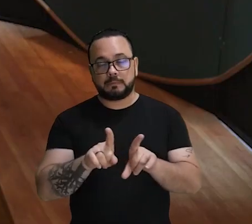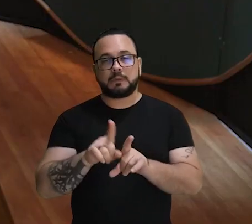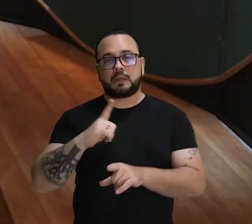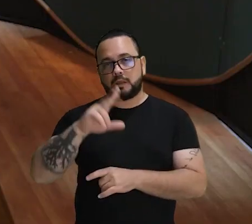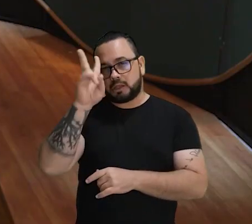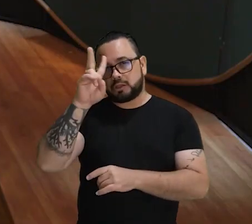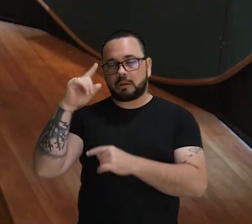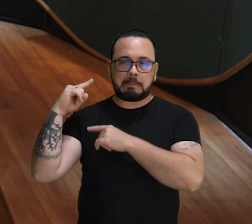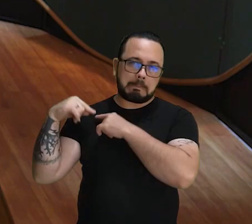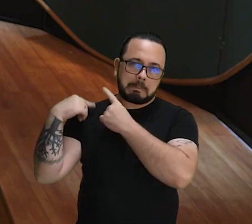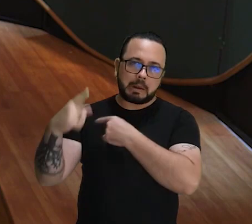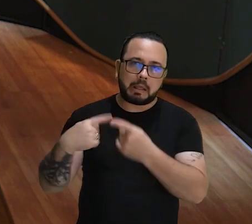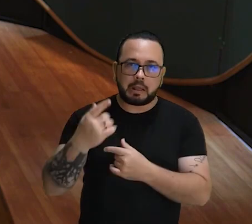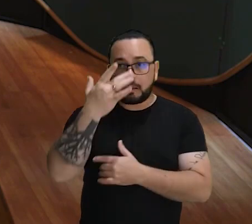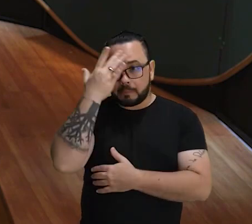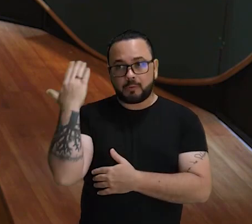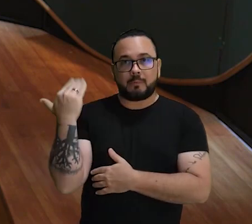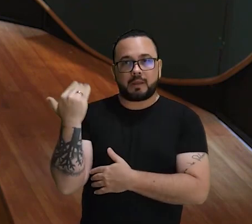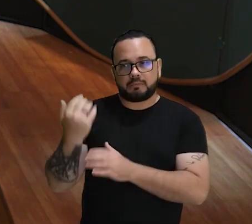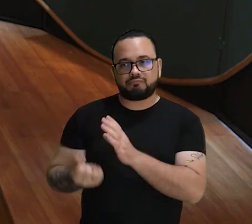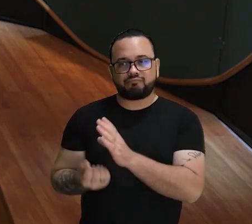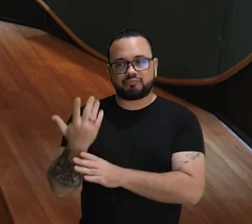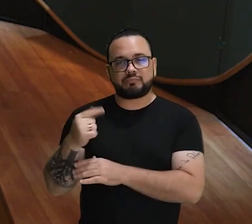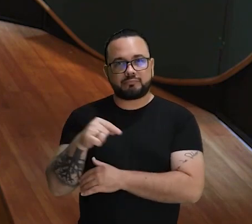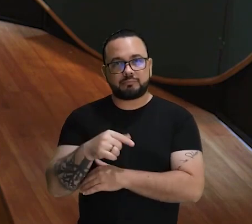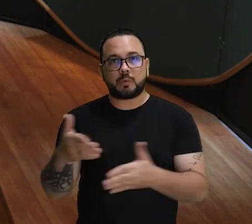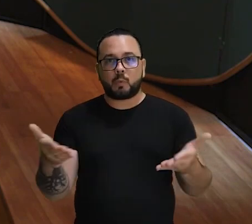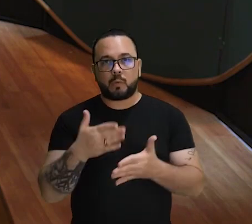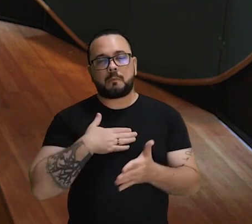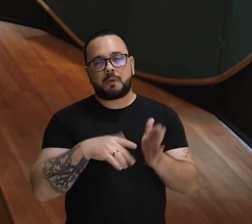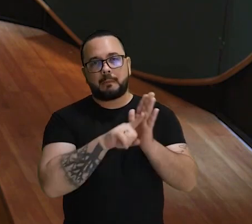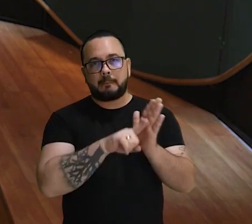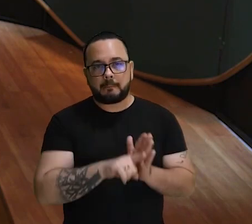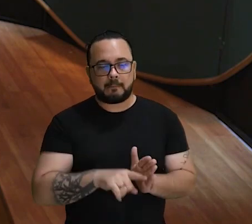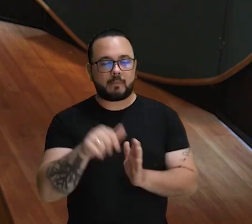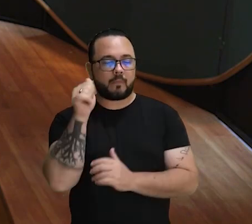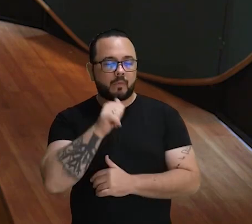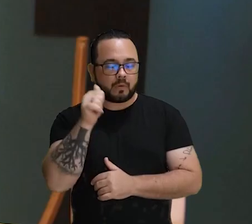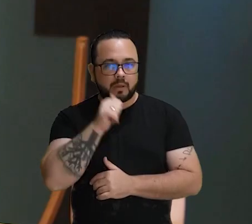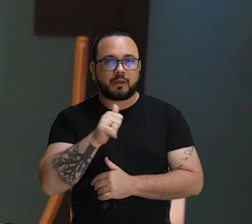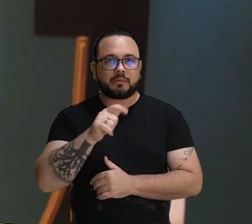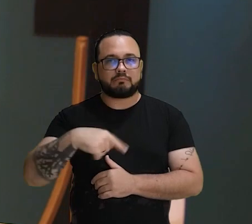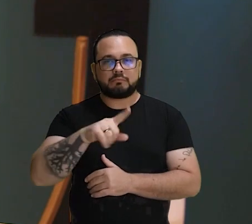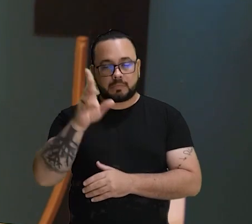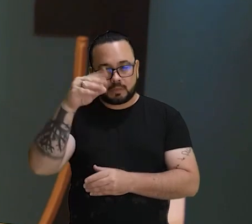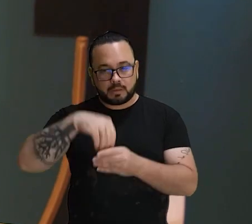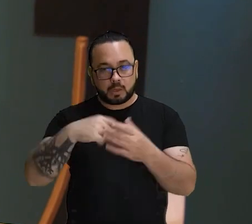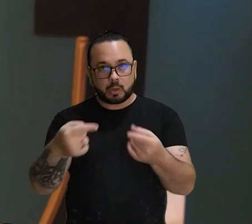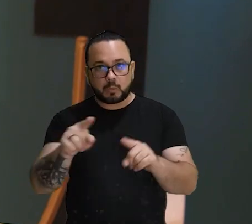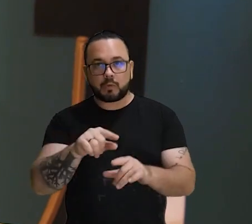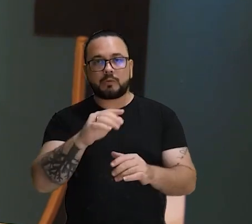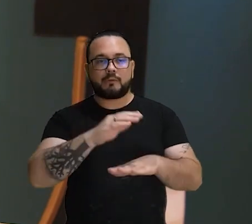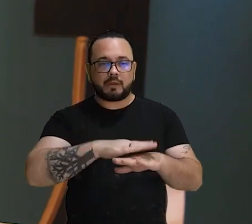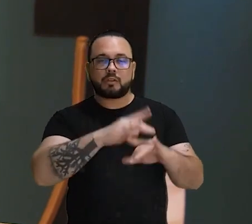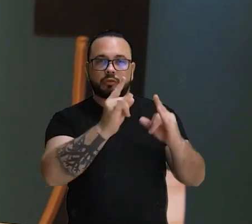uma ancestralidade, digamos, de quem veio antes, assim, e abriu esse caminho, que é, inclusive, hoje minha pesquisa sobre mulheres na música no circo,